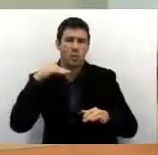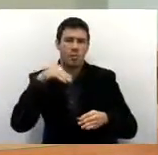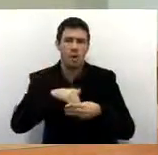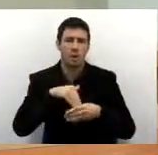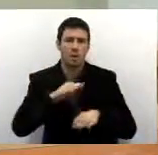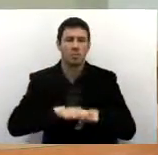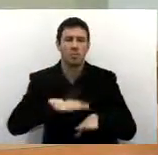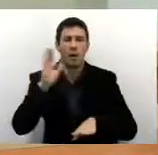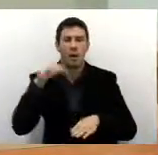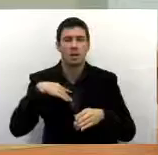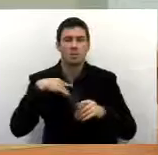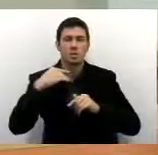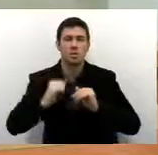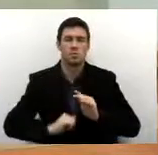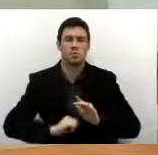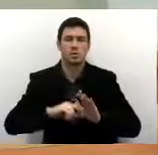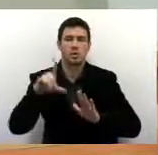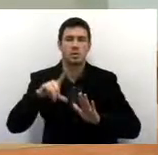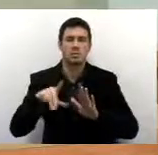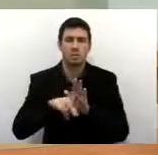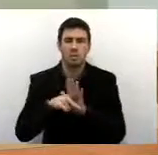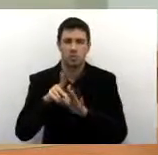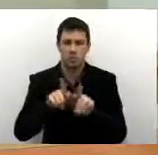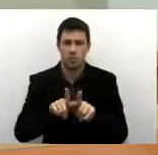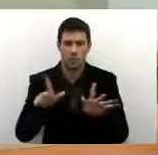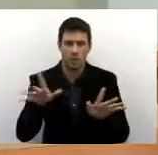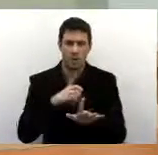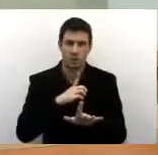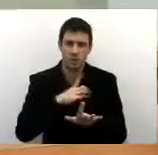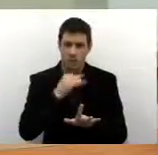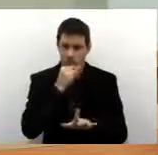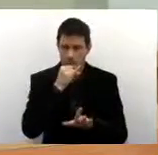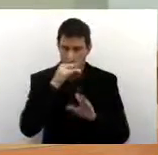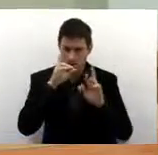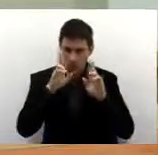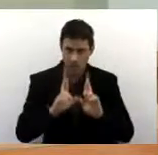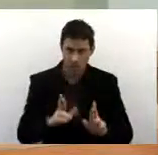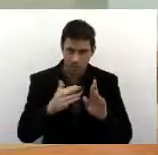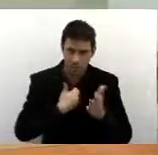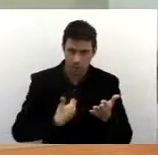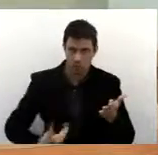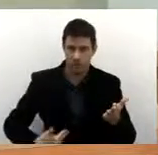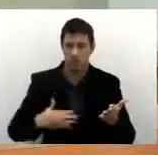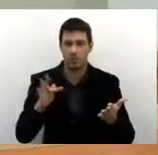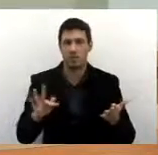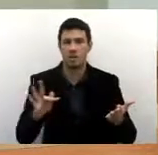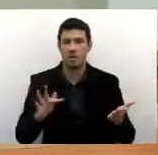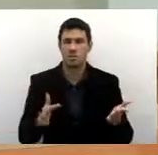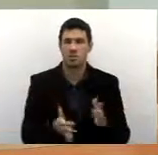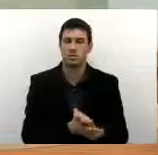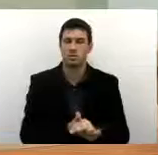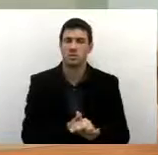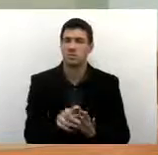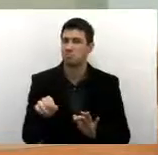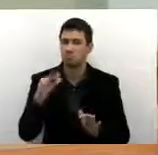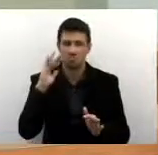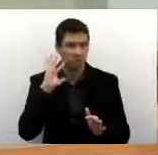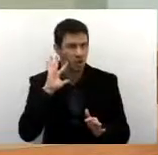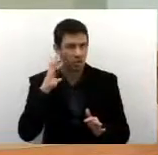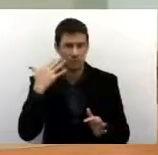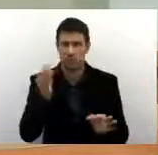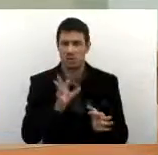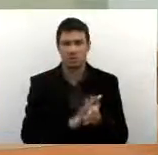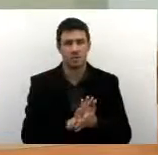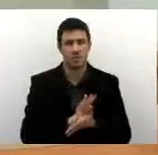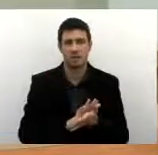de emprego de Guarulhos, para que pudéssemos buscar recurso no governo federal. E isso não aconteceu no âmbito